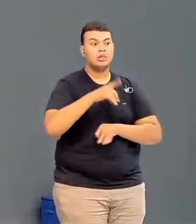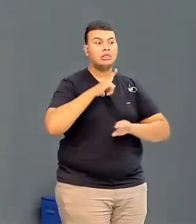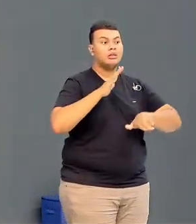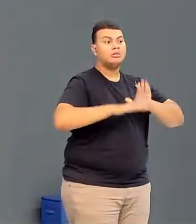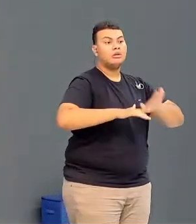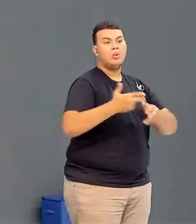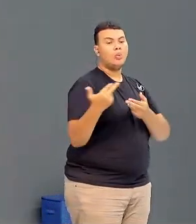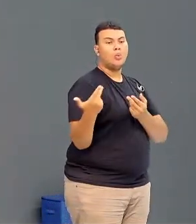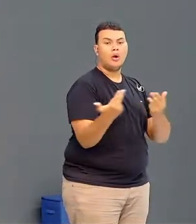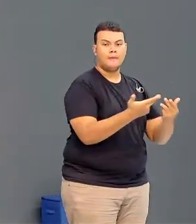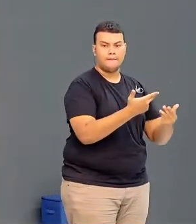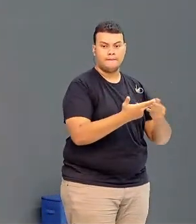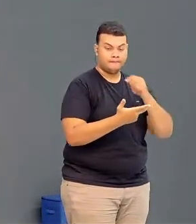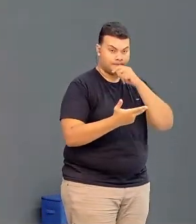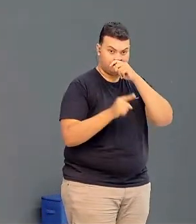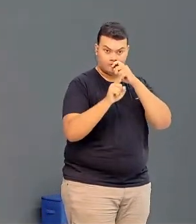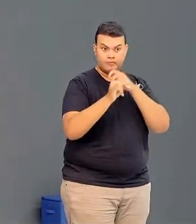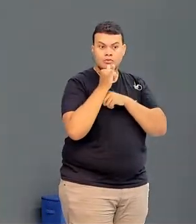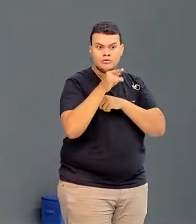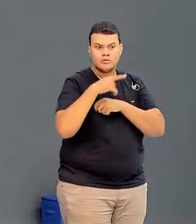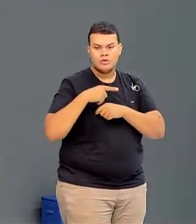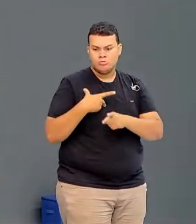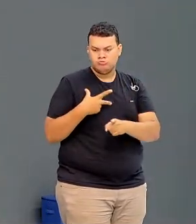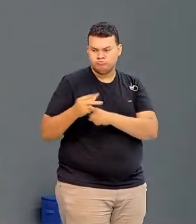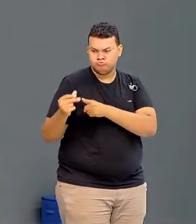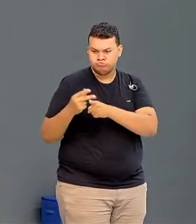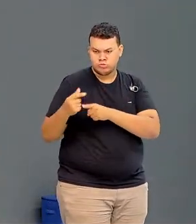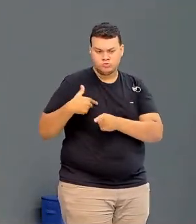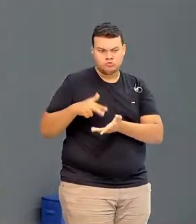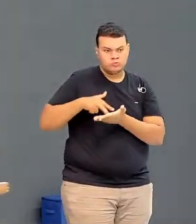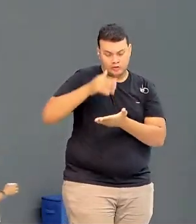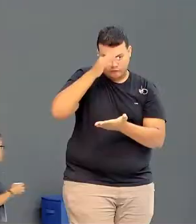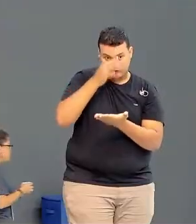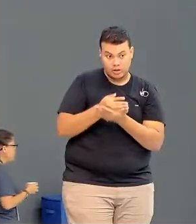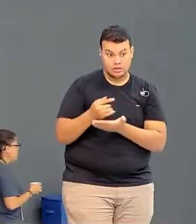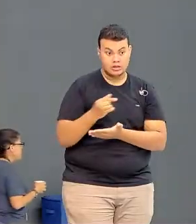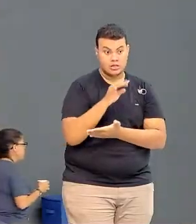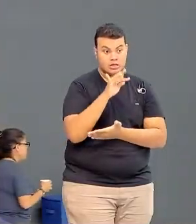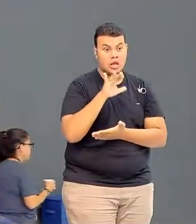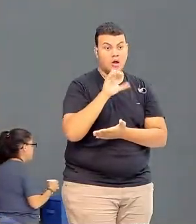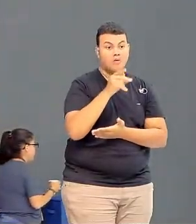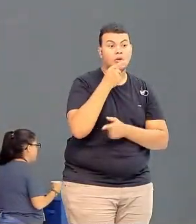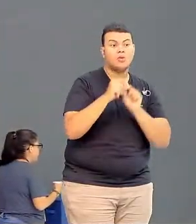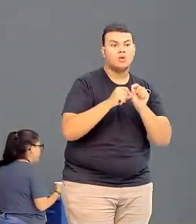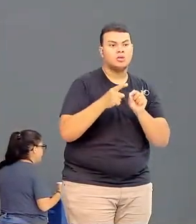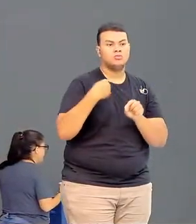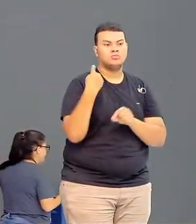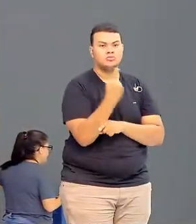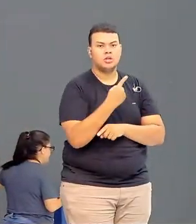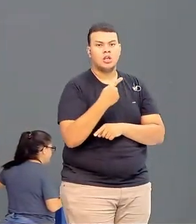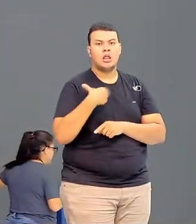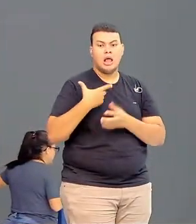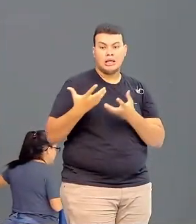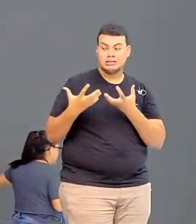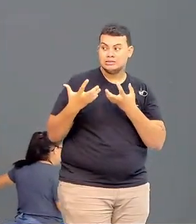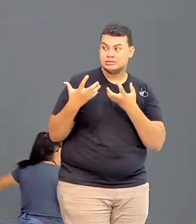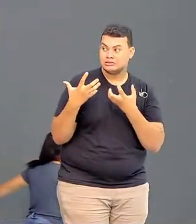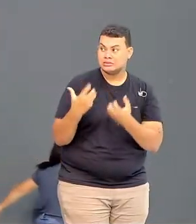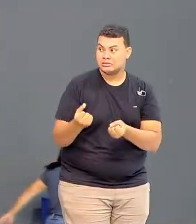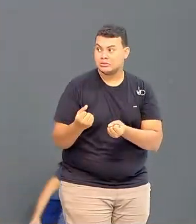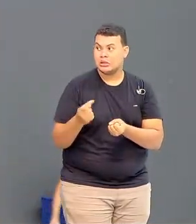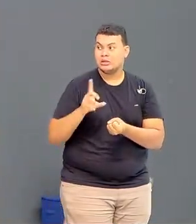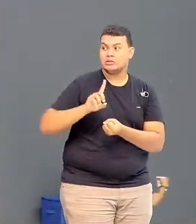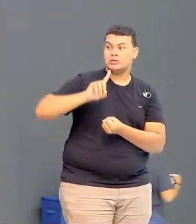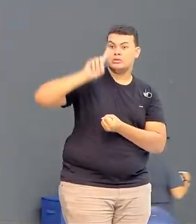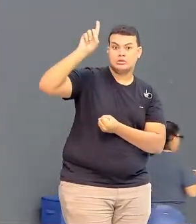mesmas coisas. Ou seja, Pedro está dizendo, pode resistir que ele vai embora. Tiago diz, sujeitai-vos a Deus, resistir o diabo e ele o quê? Vai